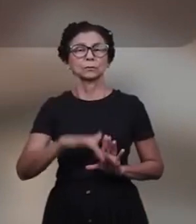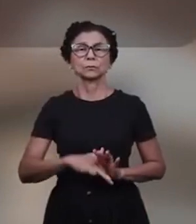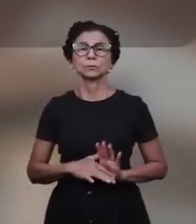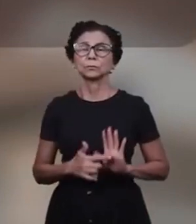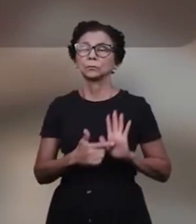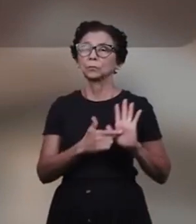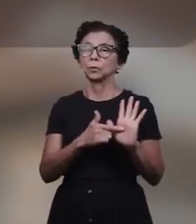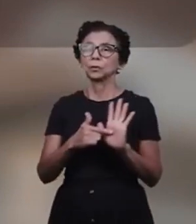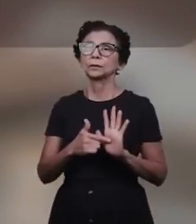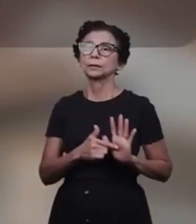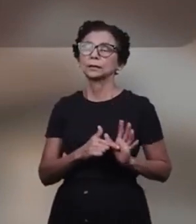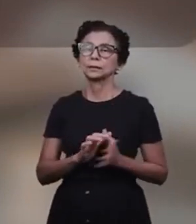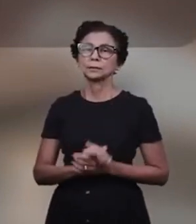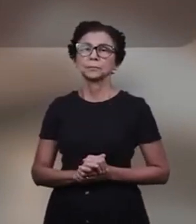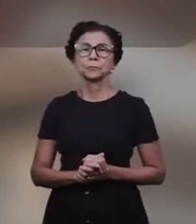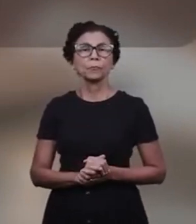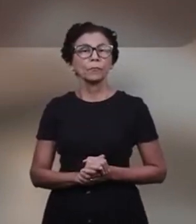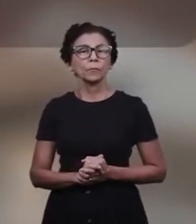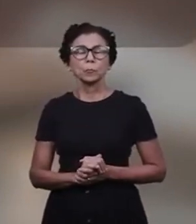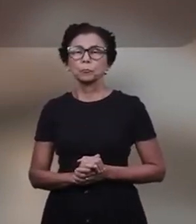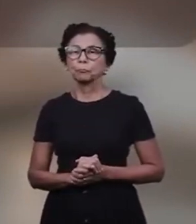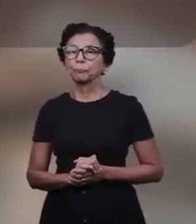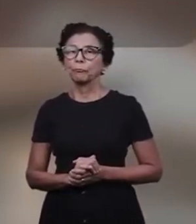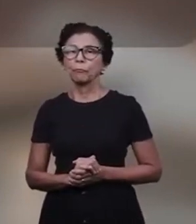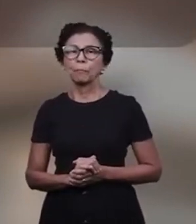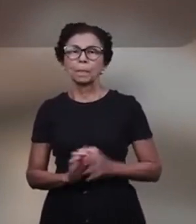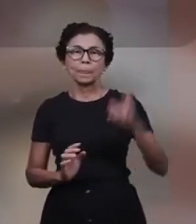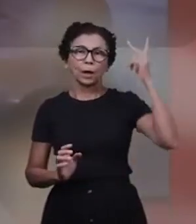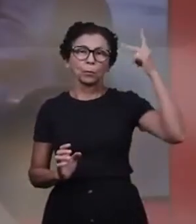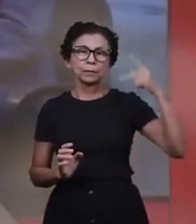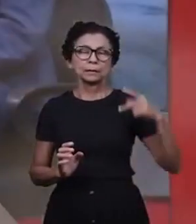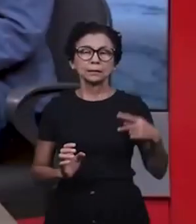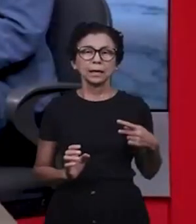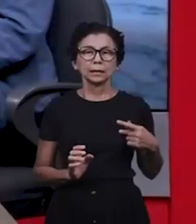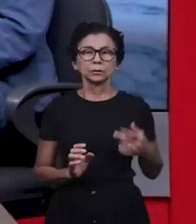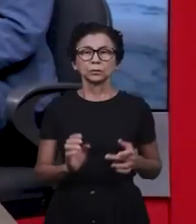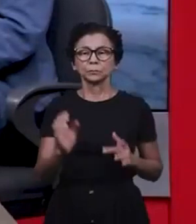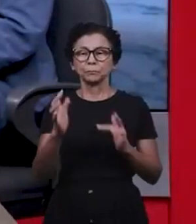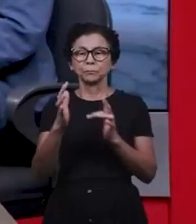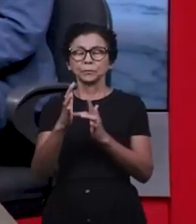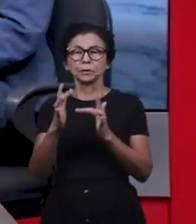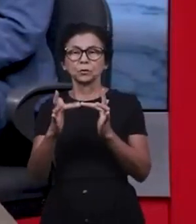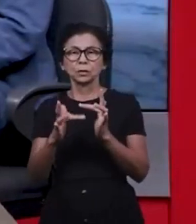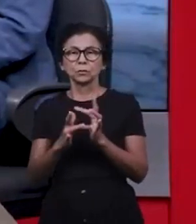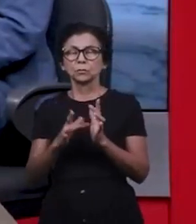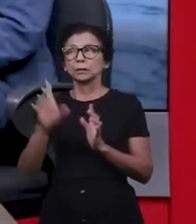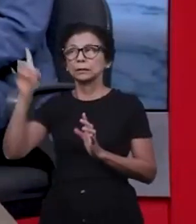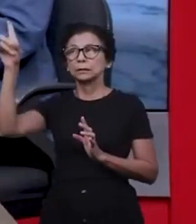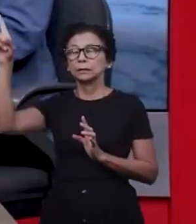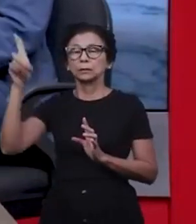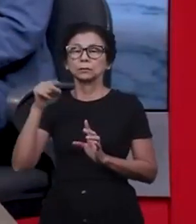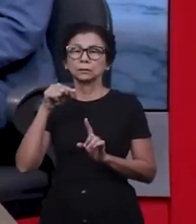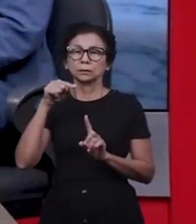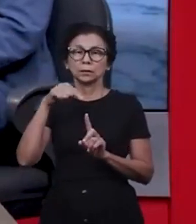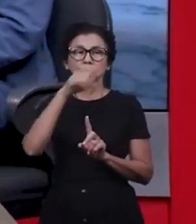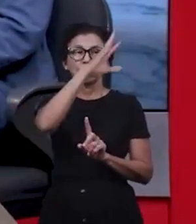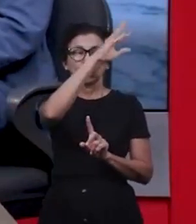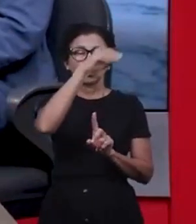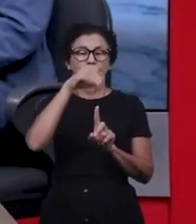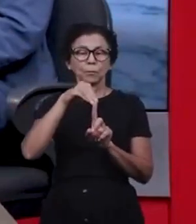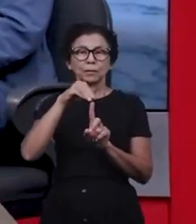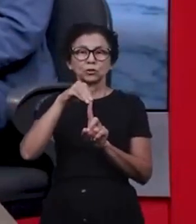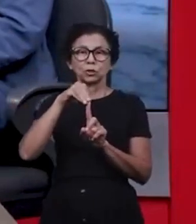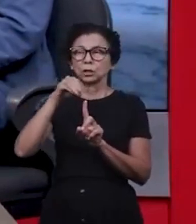Deus e um só mediador entre Deus e os homens, Jesus. É isso que nós pregamos. E também pregamos sobre a questão da fé, que Lutero